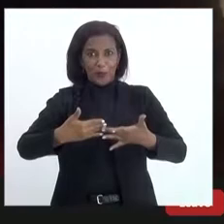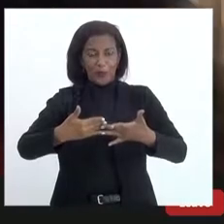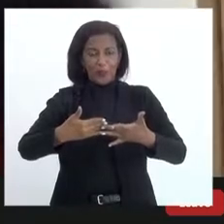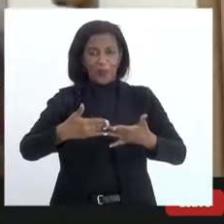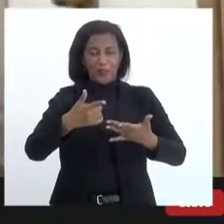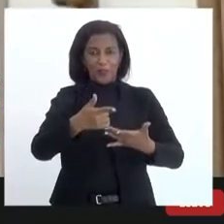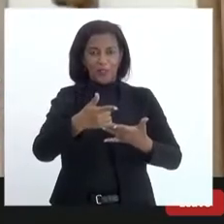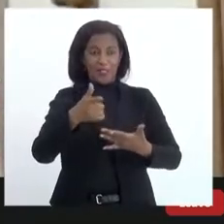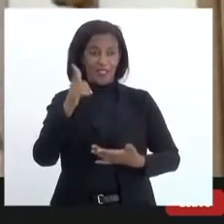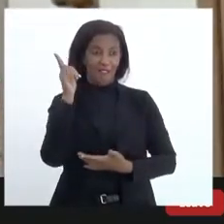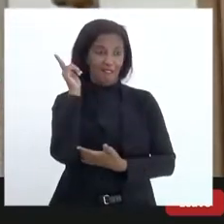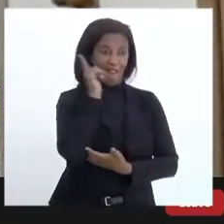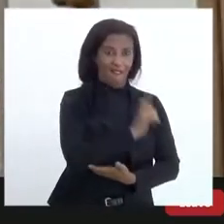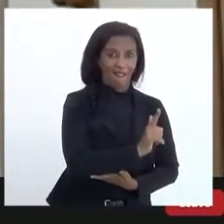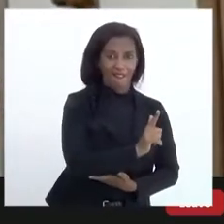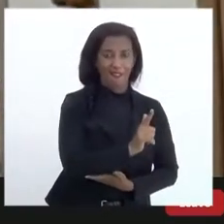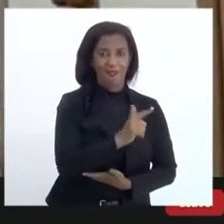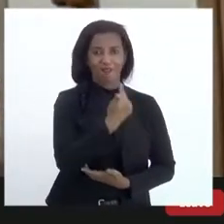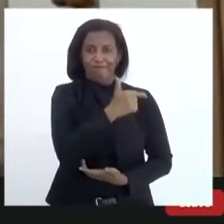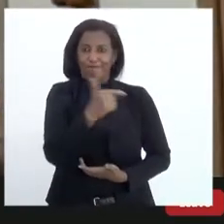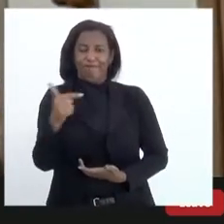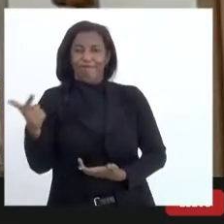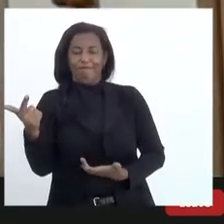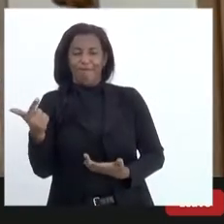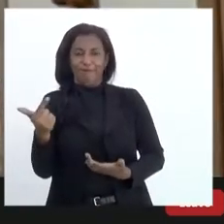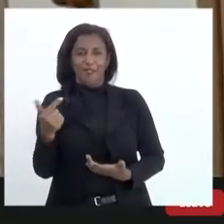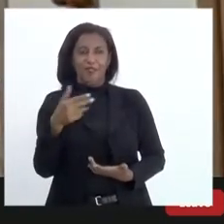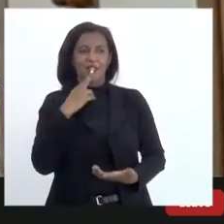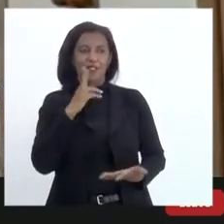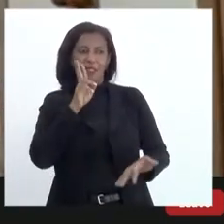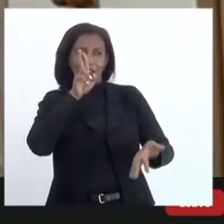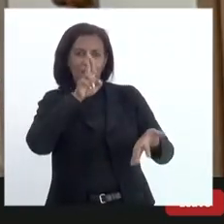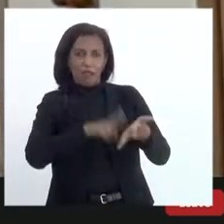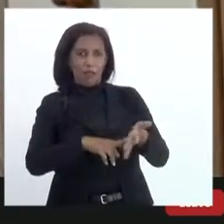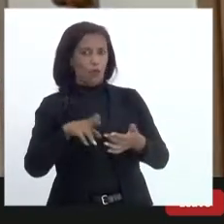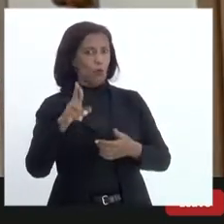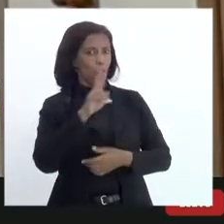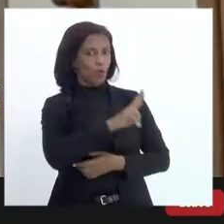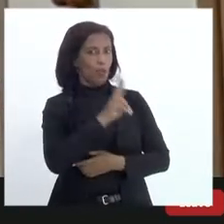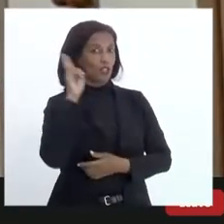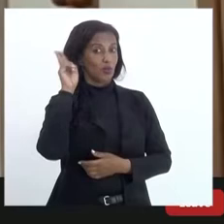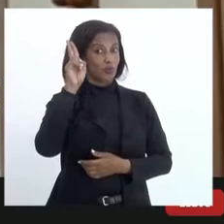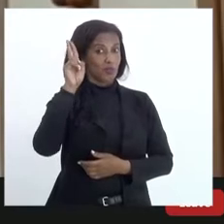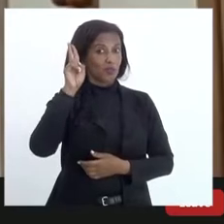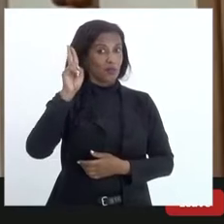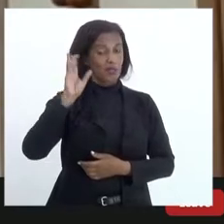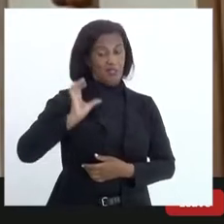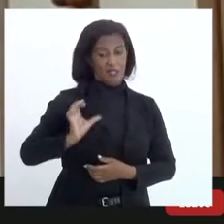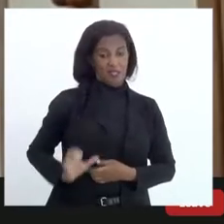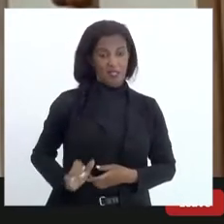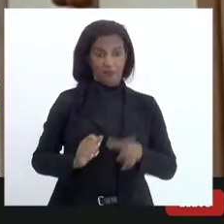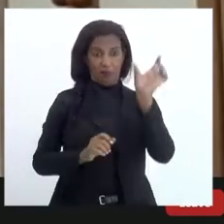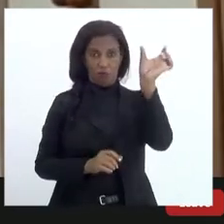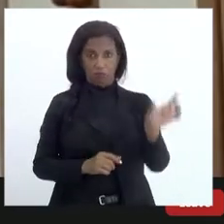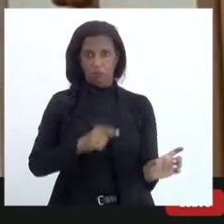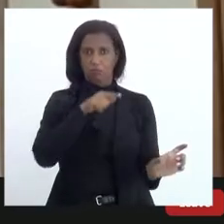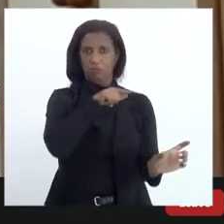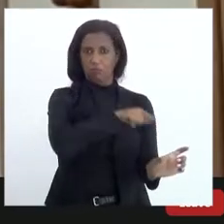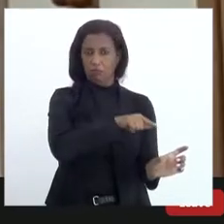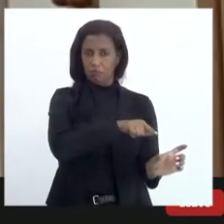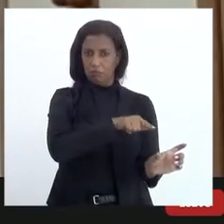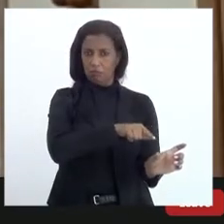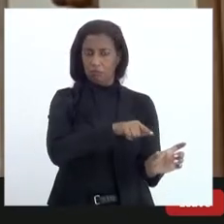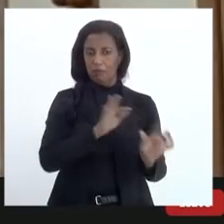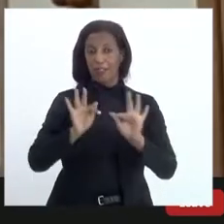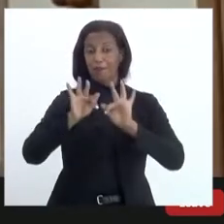leva, né? É possível que você tenha ali reconhecida a responsabilidade civil daquele agressor, daquela agressora, mas